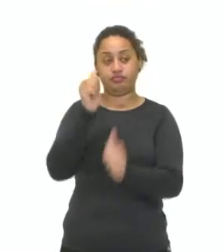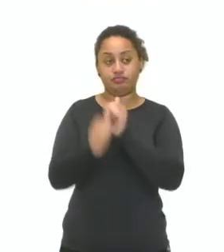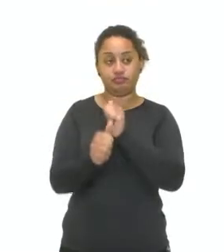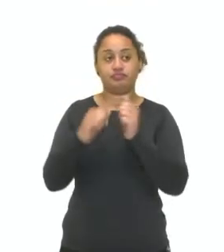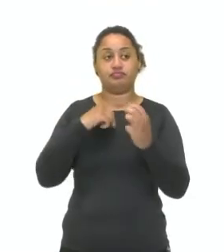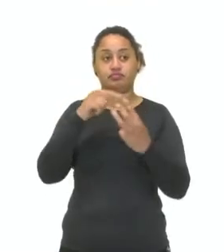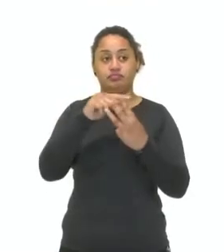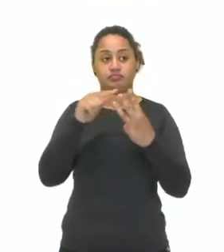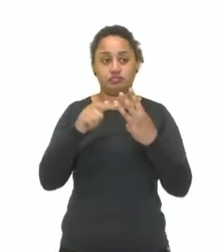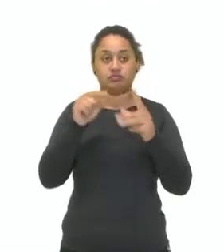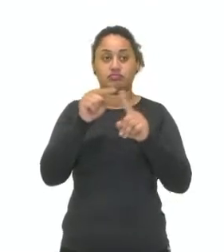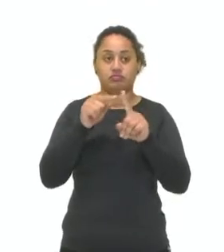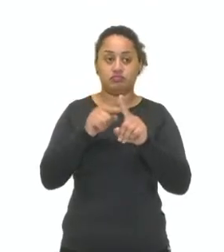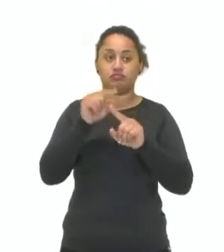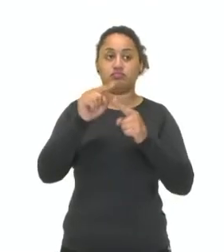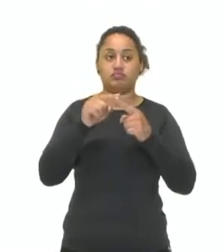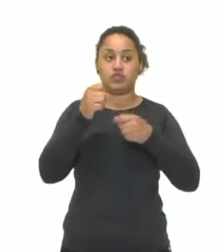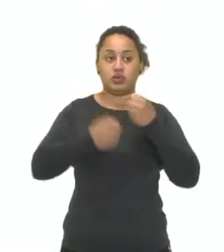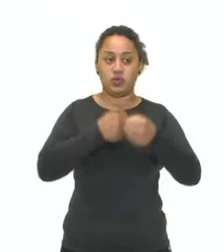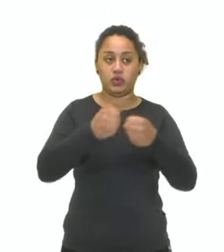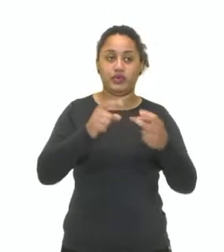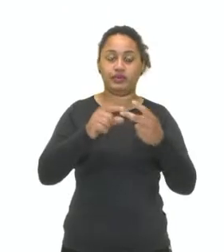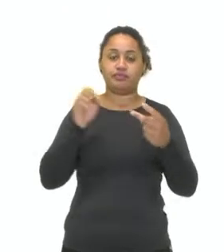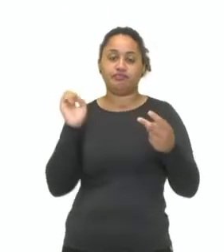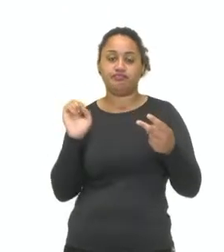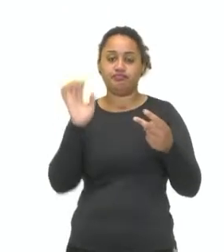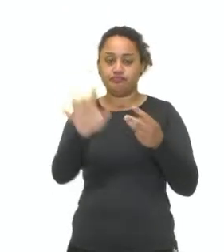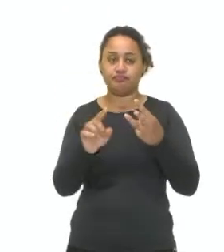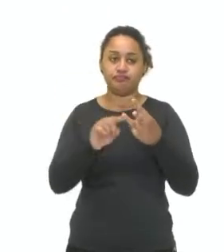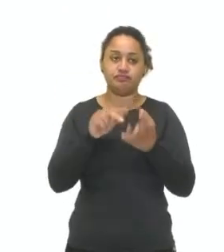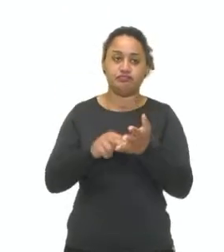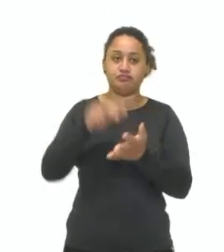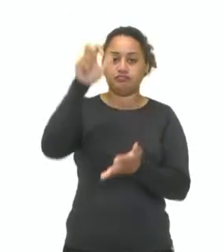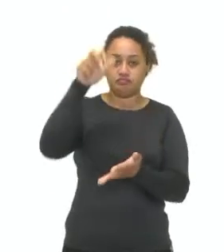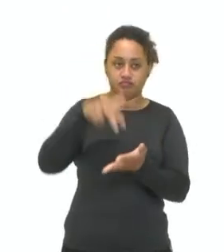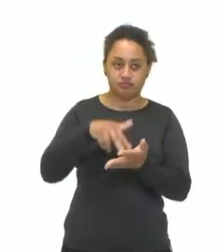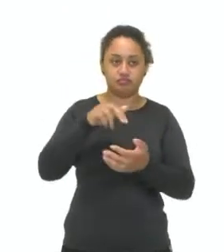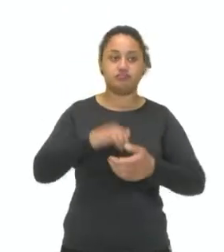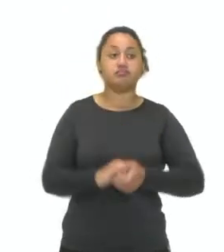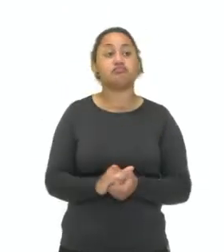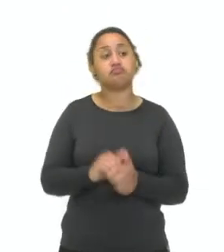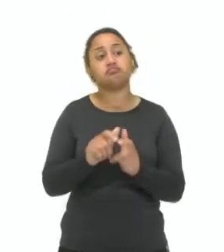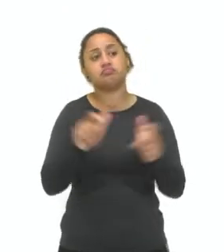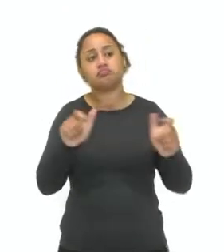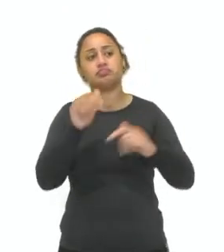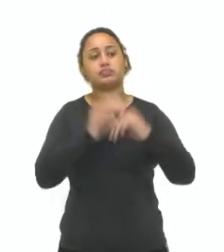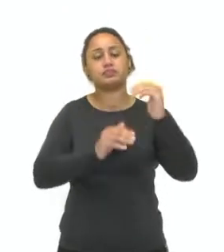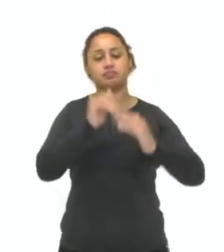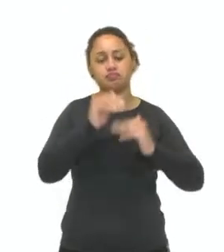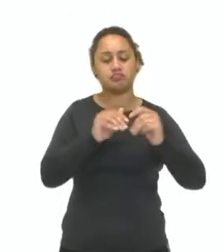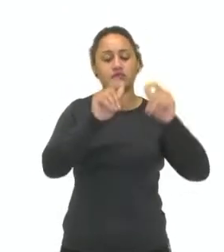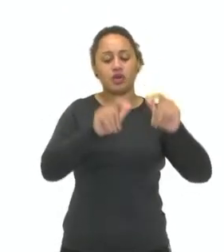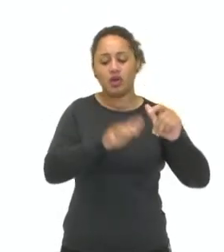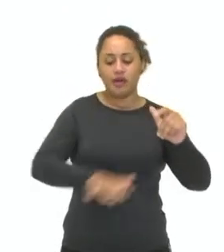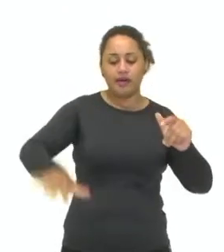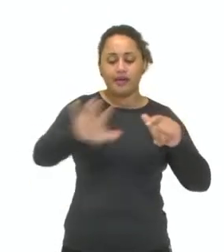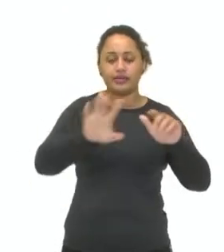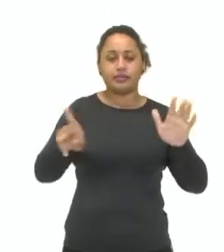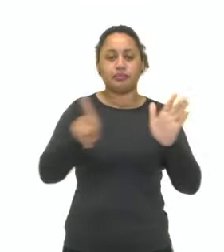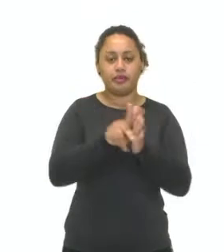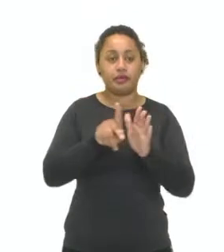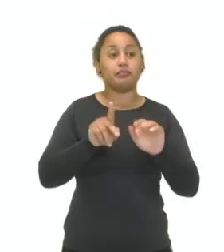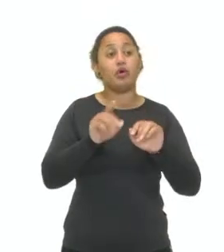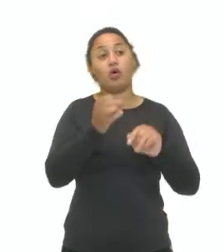3 modalidades: a corrida, os lançamentos e os saltos. Geralmente é praticado em estádios, exceto